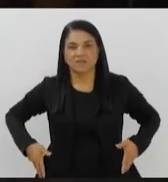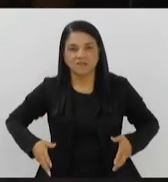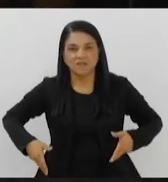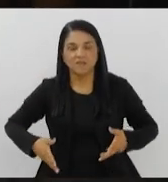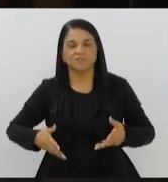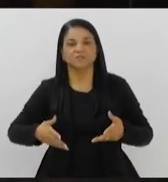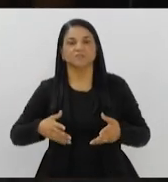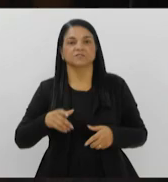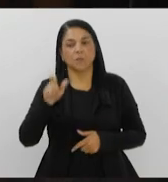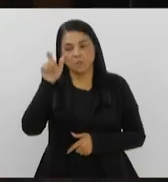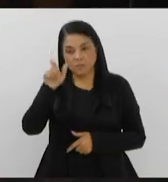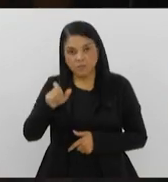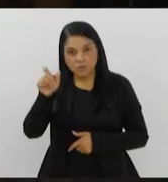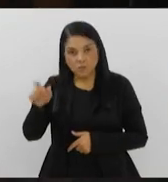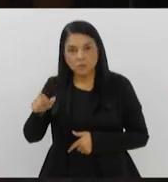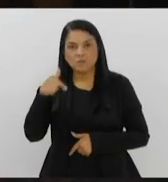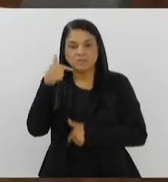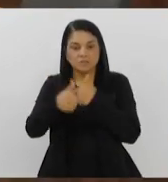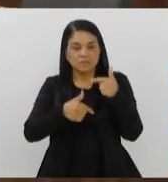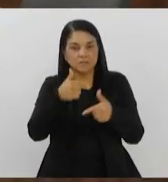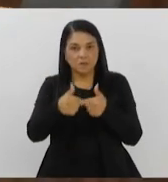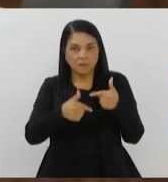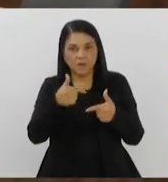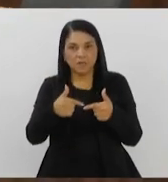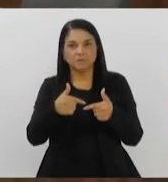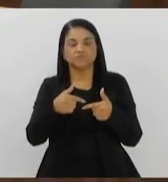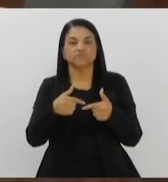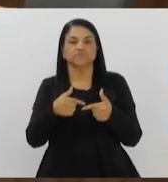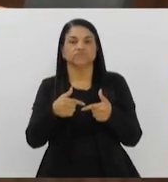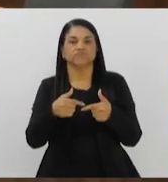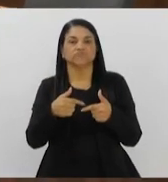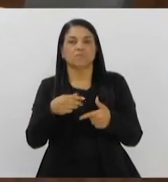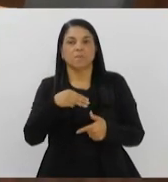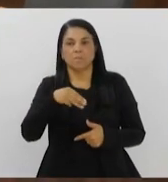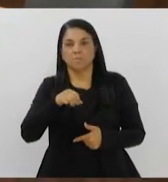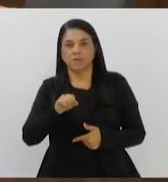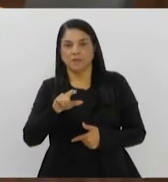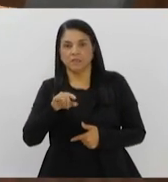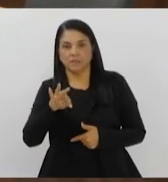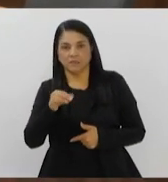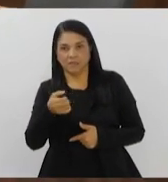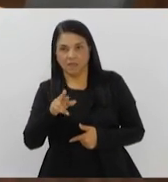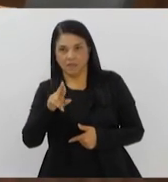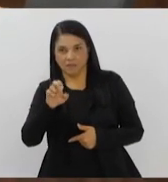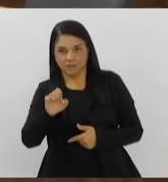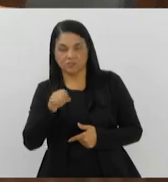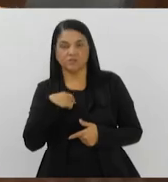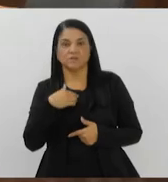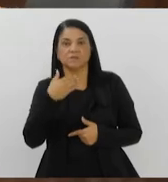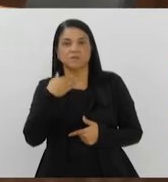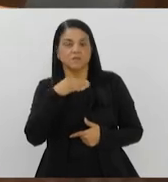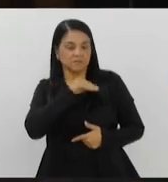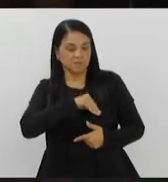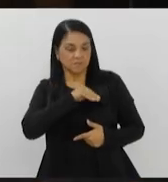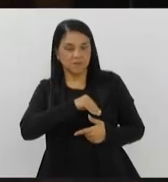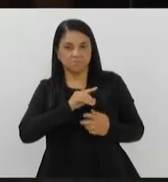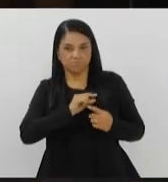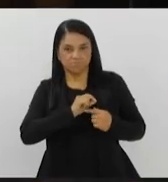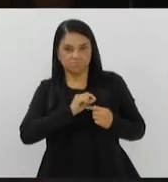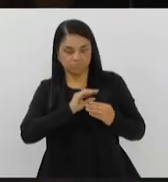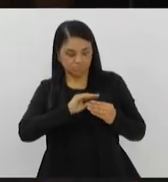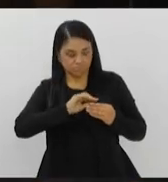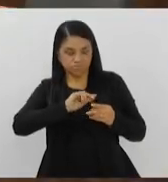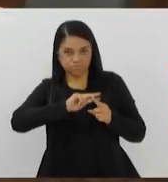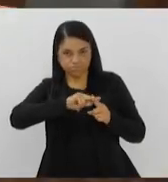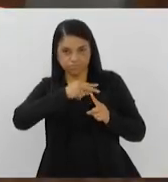são militares e eles deveriam receber a sua gratificação. A GRAM estão aqui fazendo a sua reivindicação. Contem